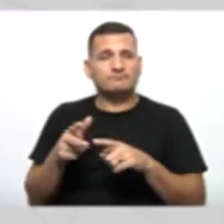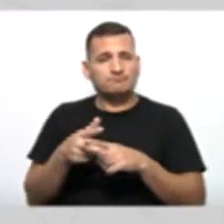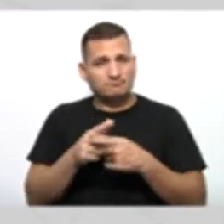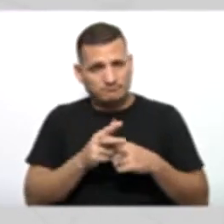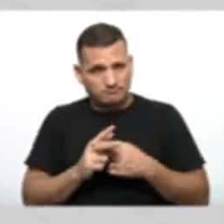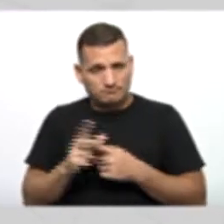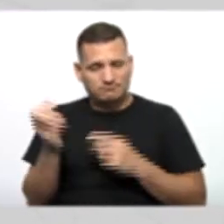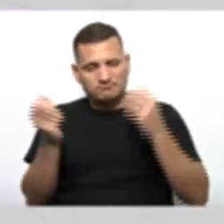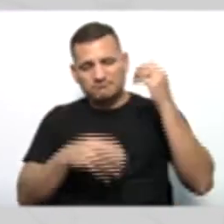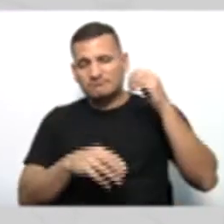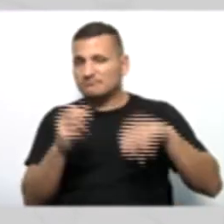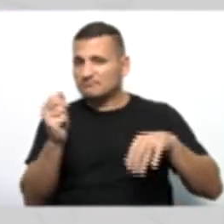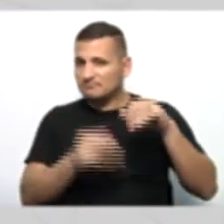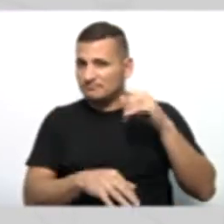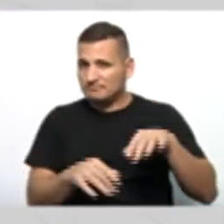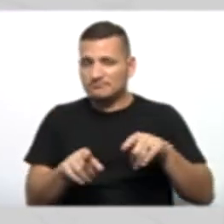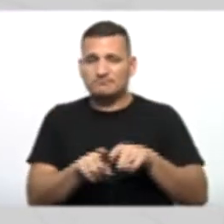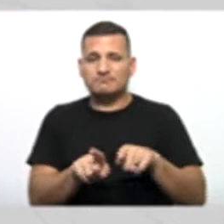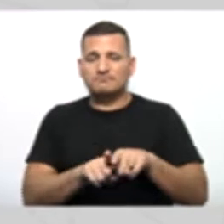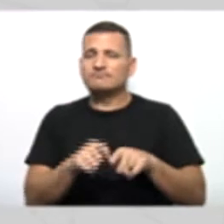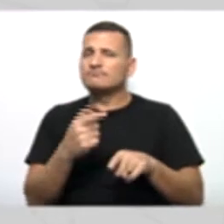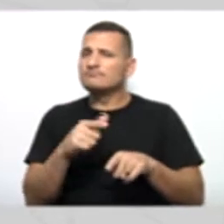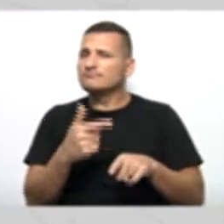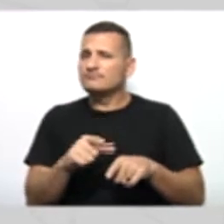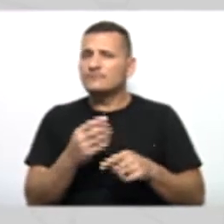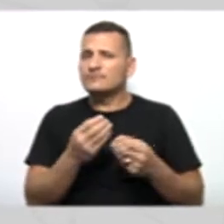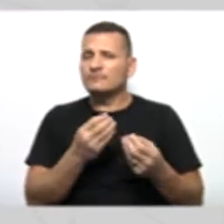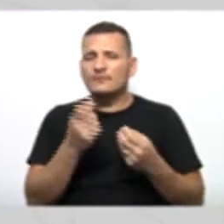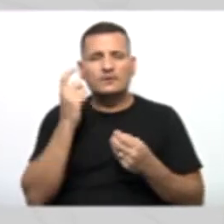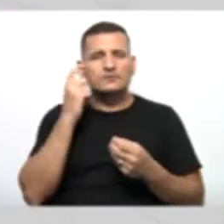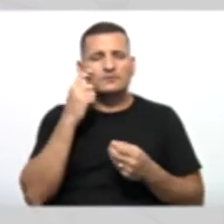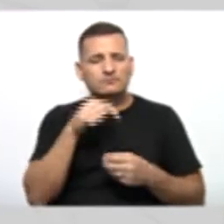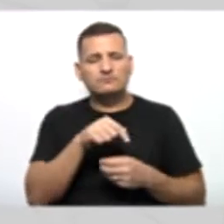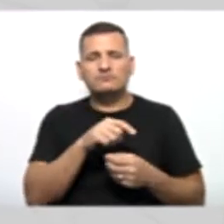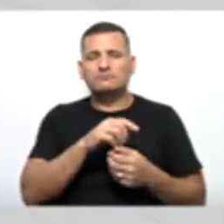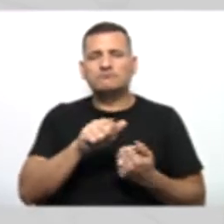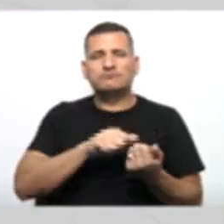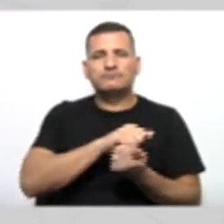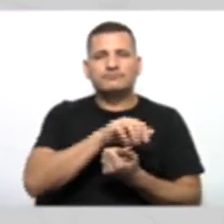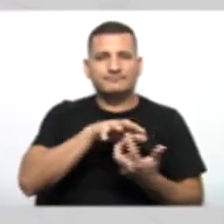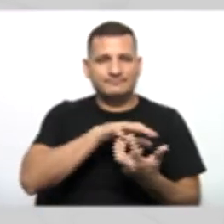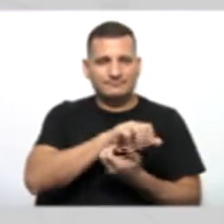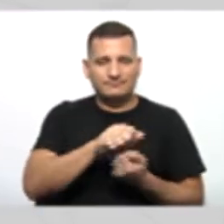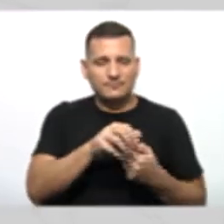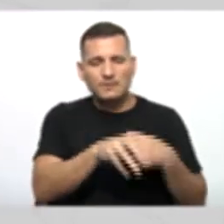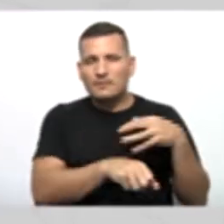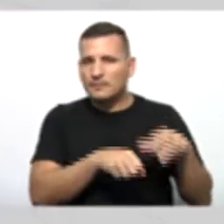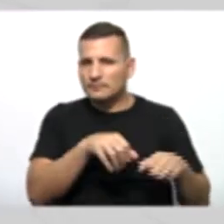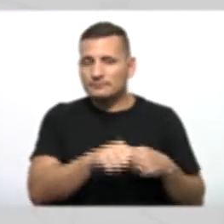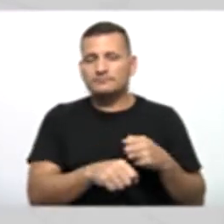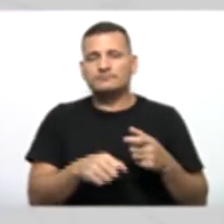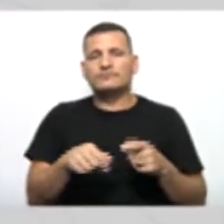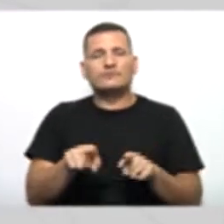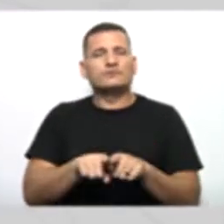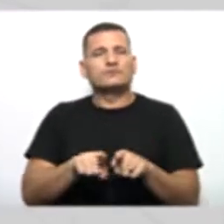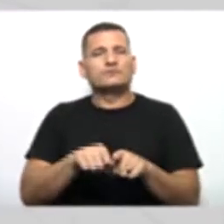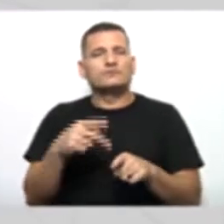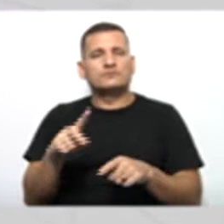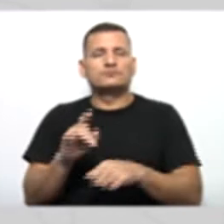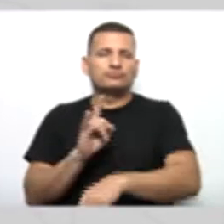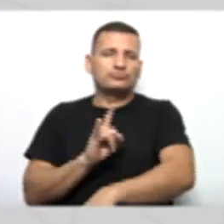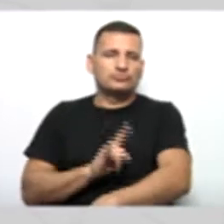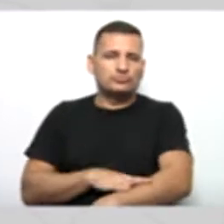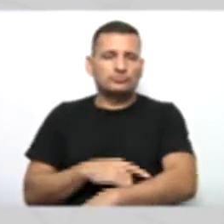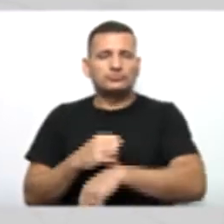descartadas também sem um cuidado de tratar aquelas ferramentas. as necessidades deles podem ser feitas na